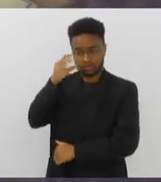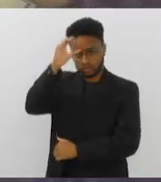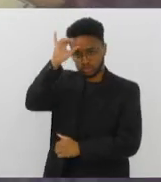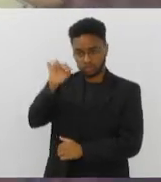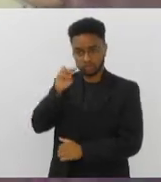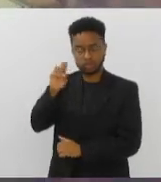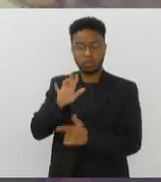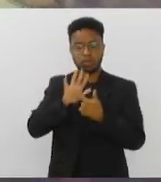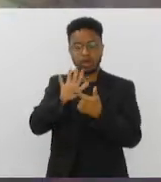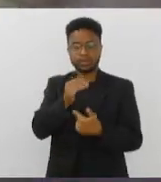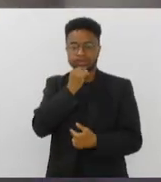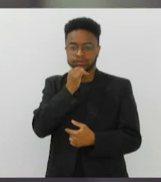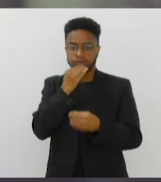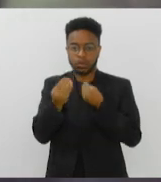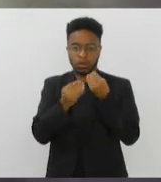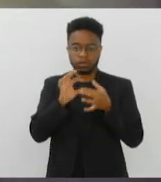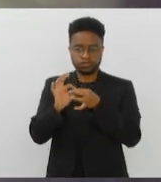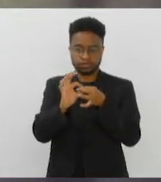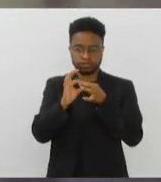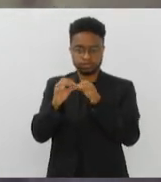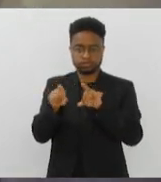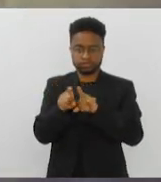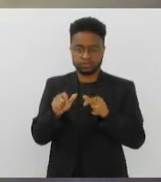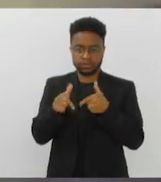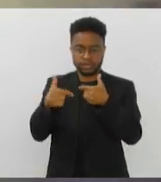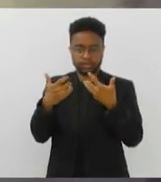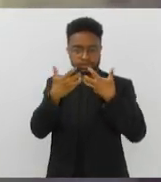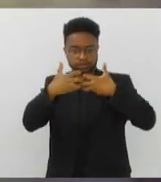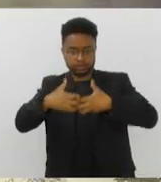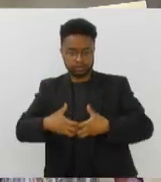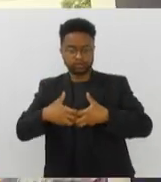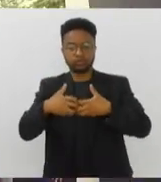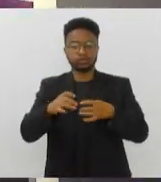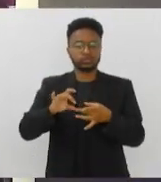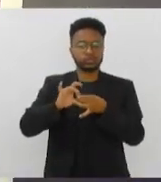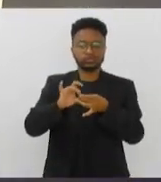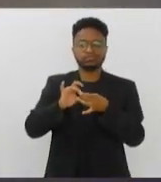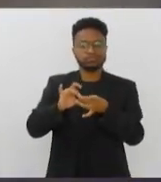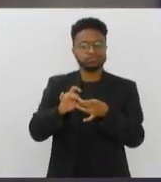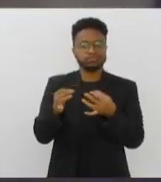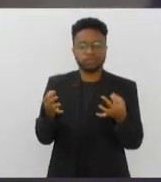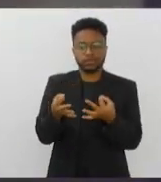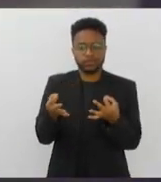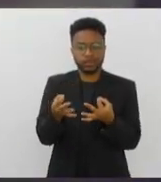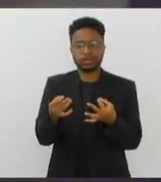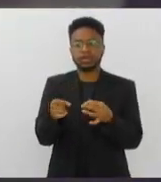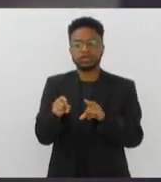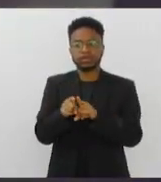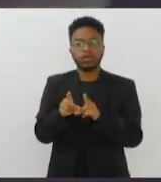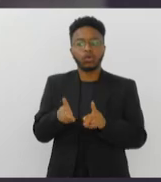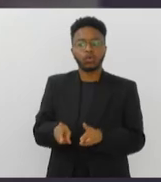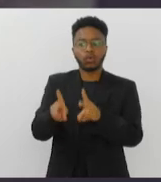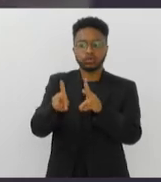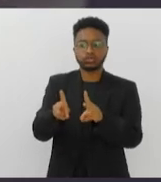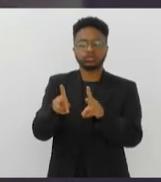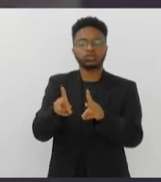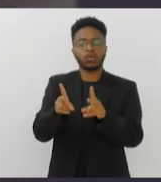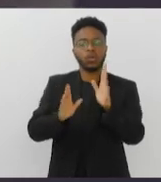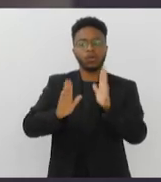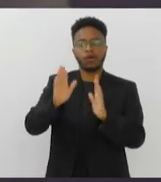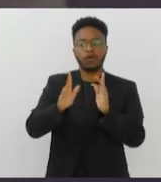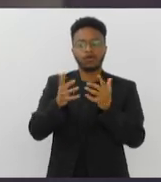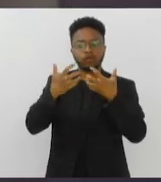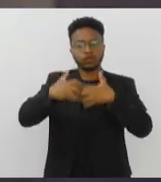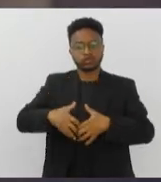essa união, operando como uma engrenagem perfeitamente ajustada que mantém o mandato funcionando de